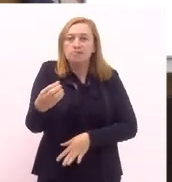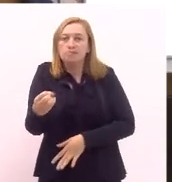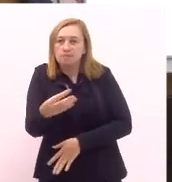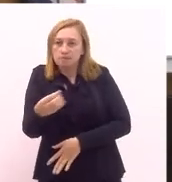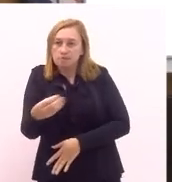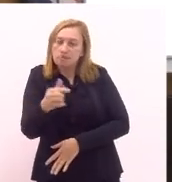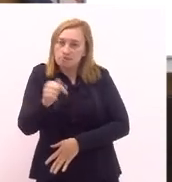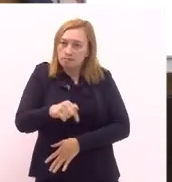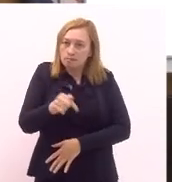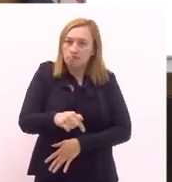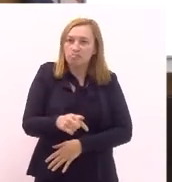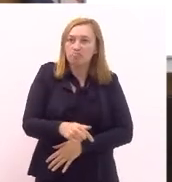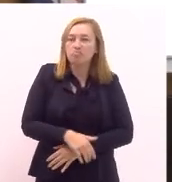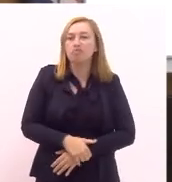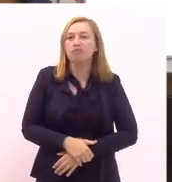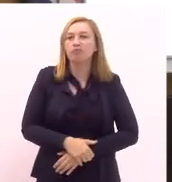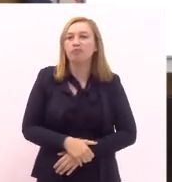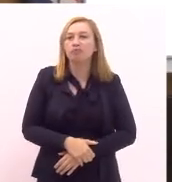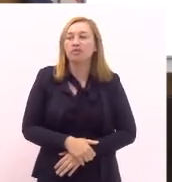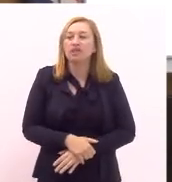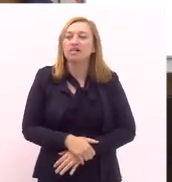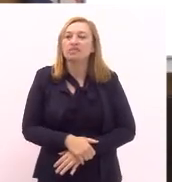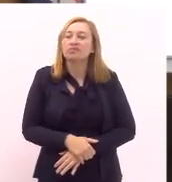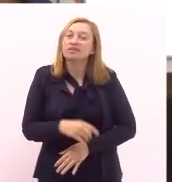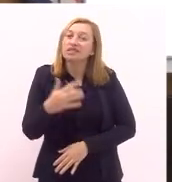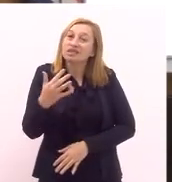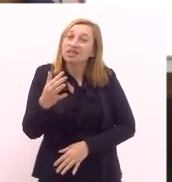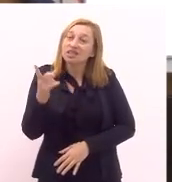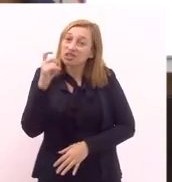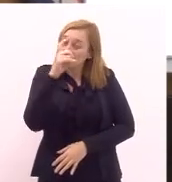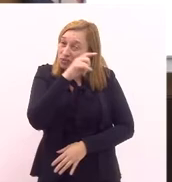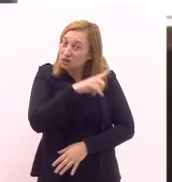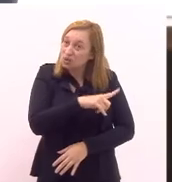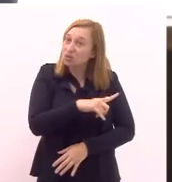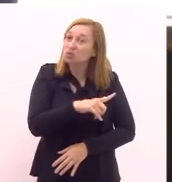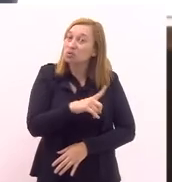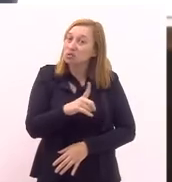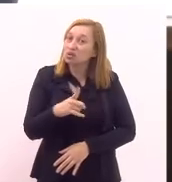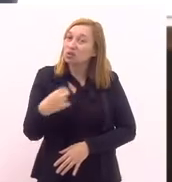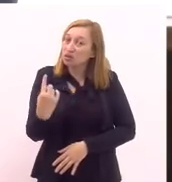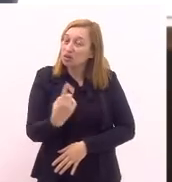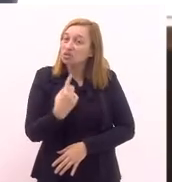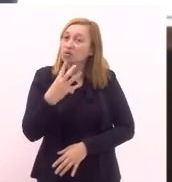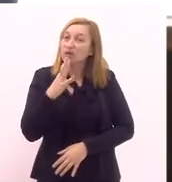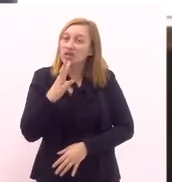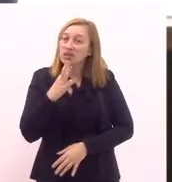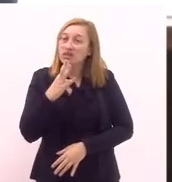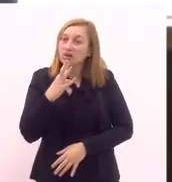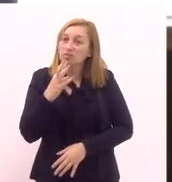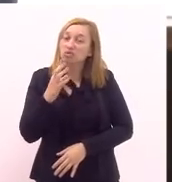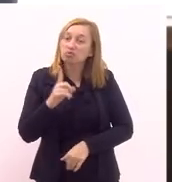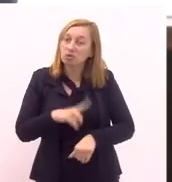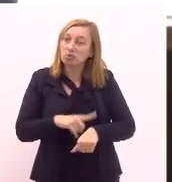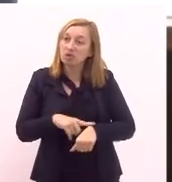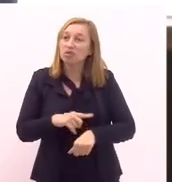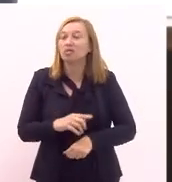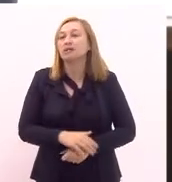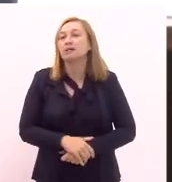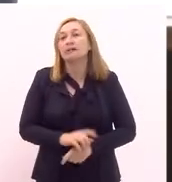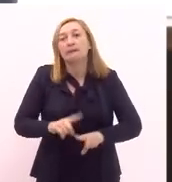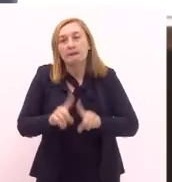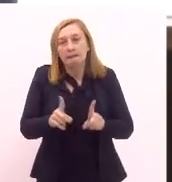em frente à saturador que todos nós conhecemos é